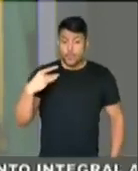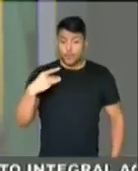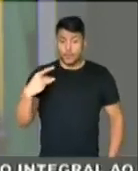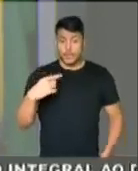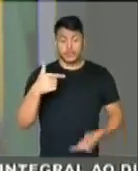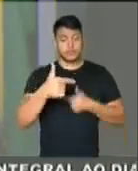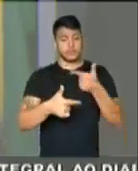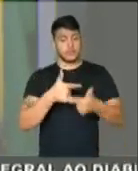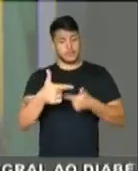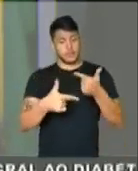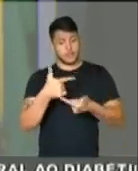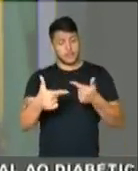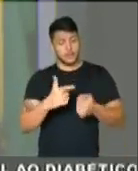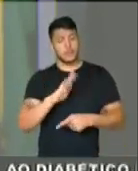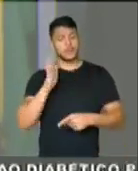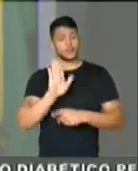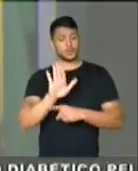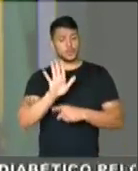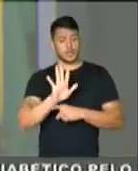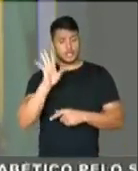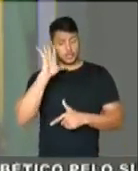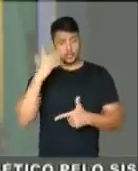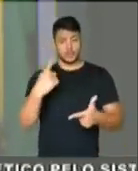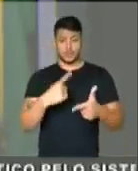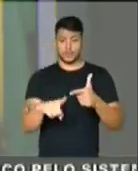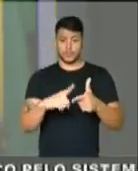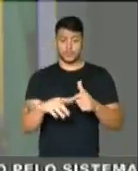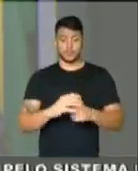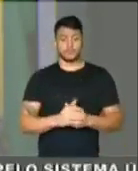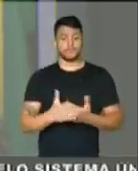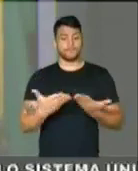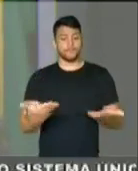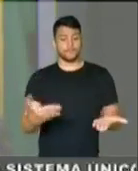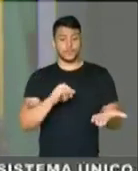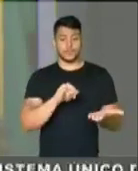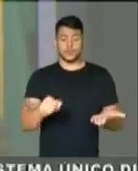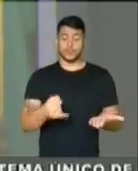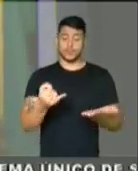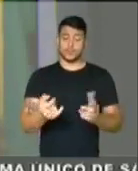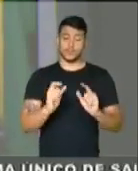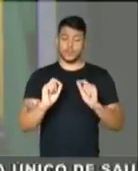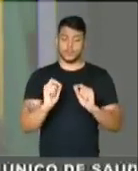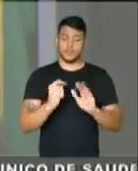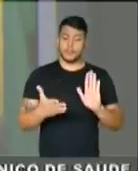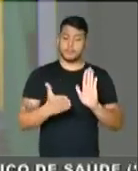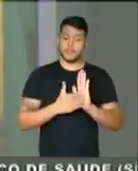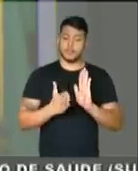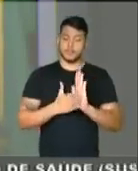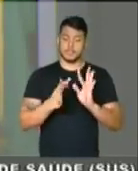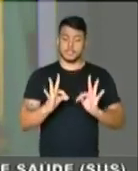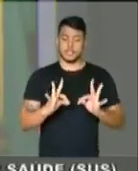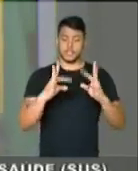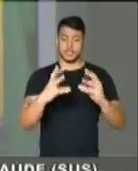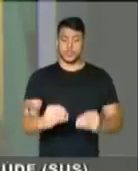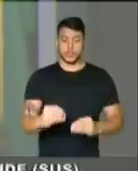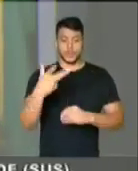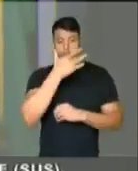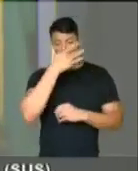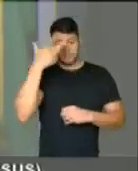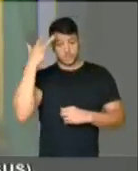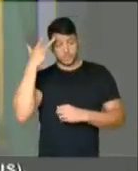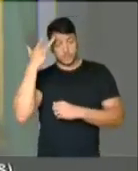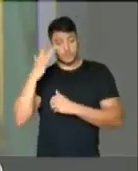ambiente. Fica aqui a nossa congratulação e os parabéns a todos aqueles que se mobilizaram e que estão